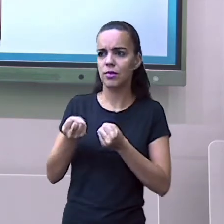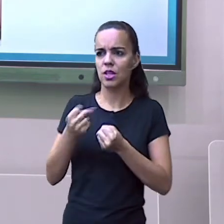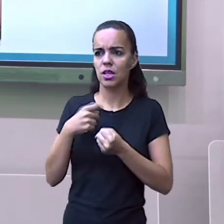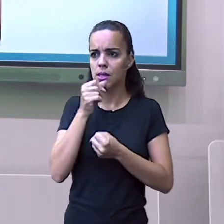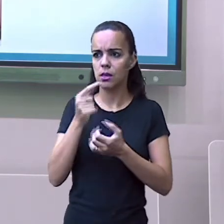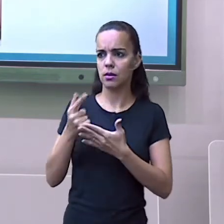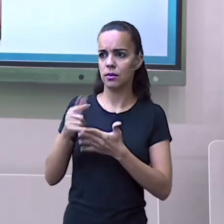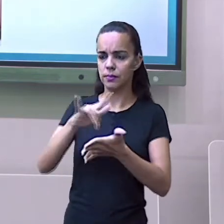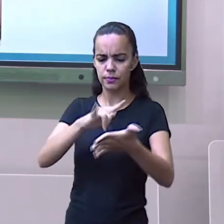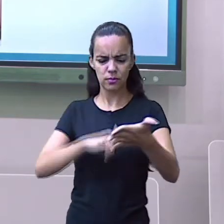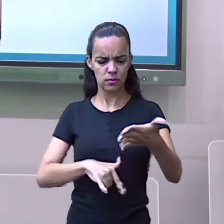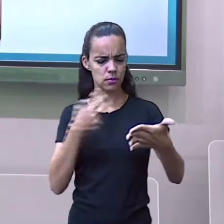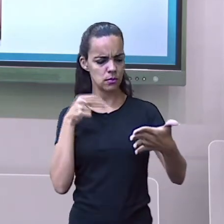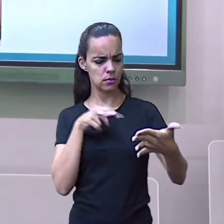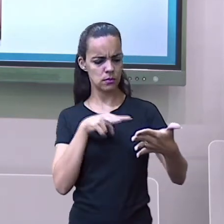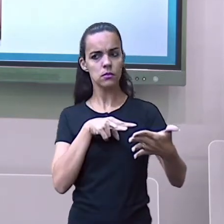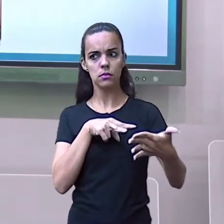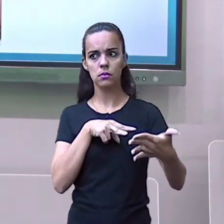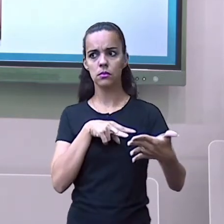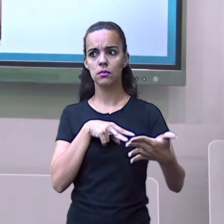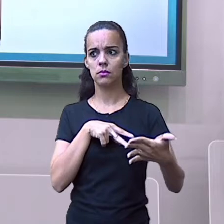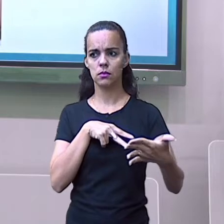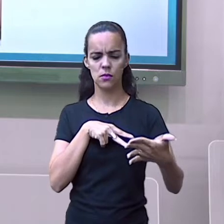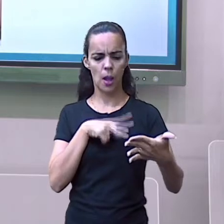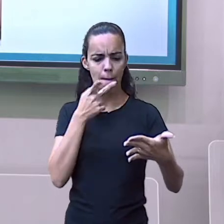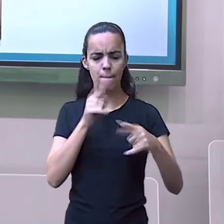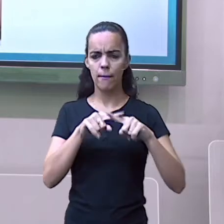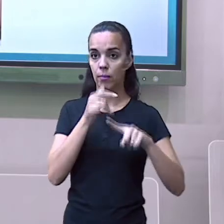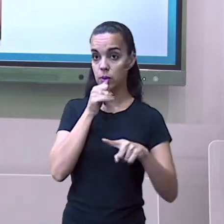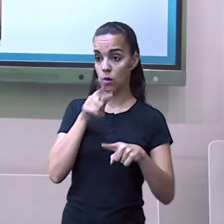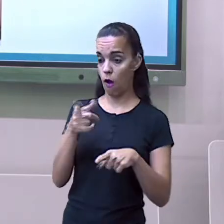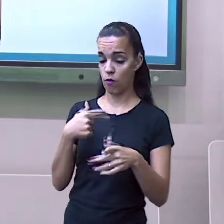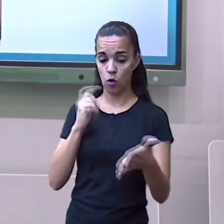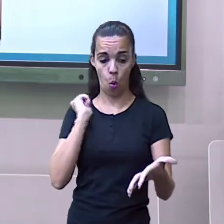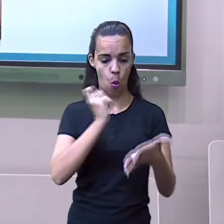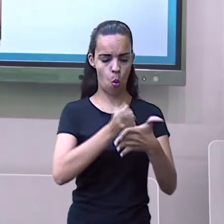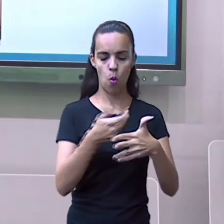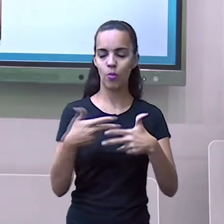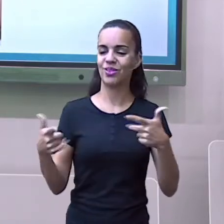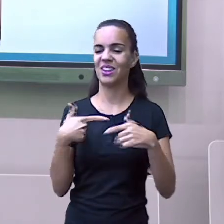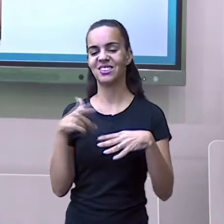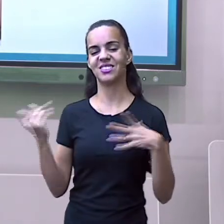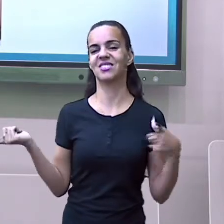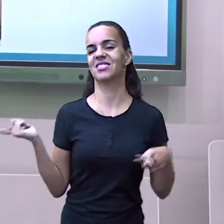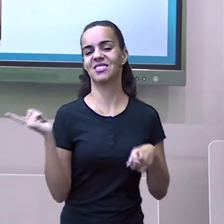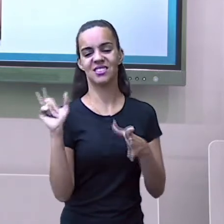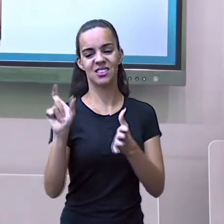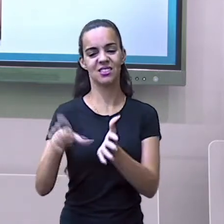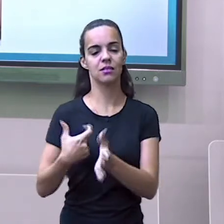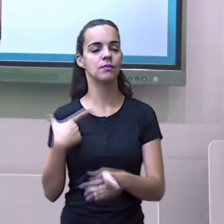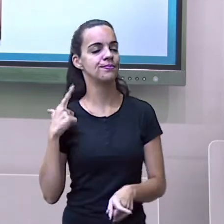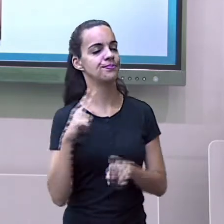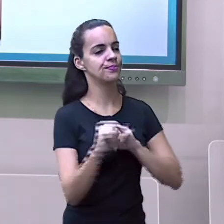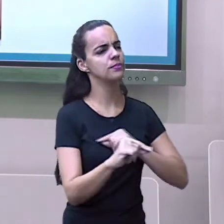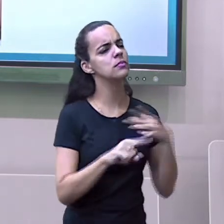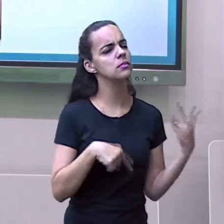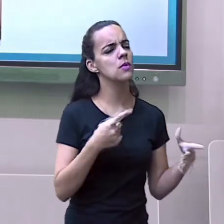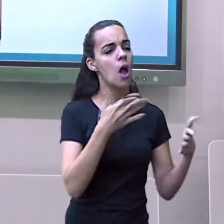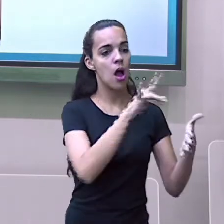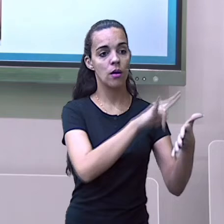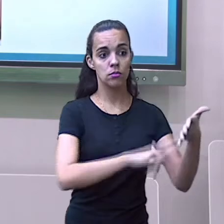compra e a empresa acaba cobrando um valor maior do que o devido. Essas situações geralmente